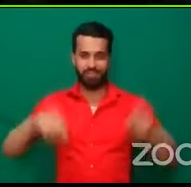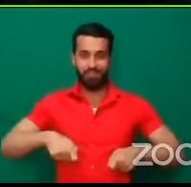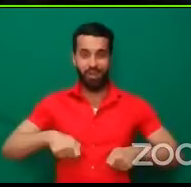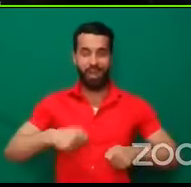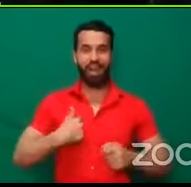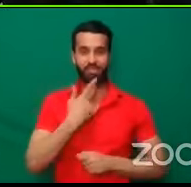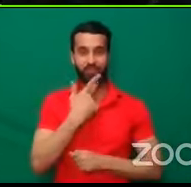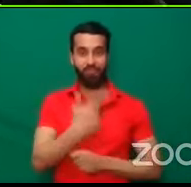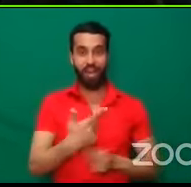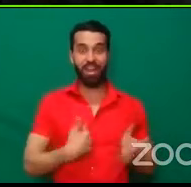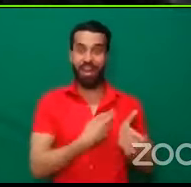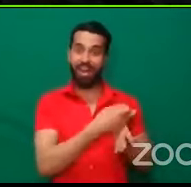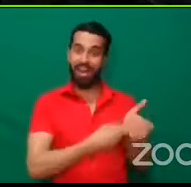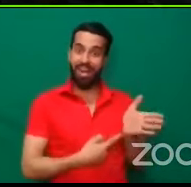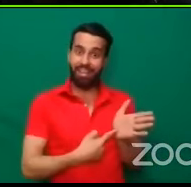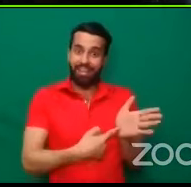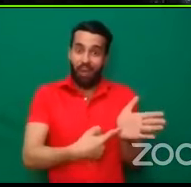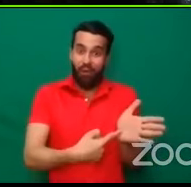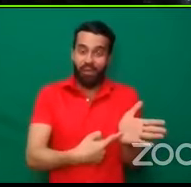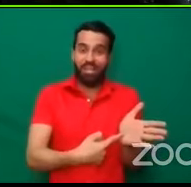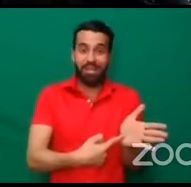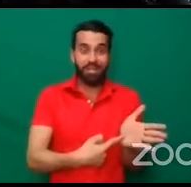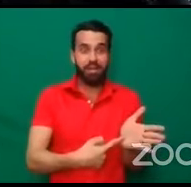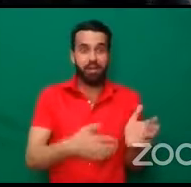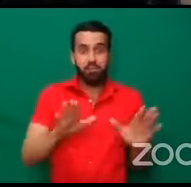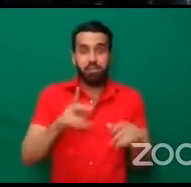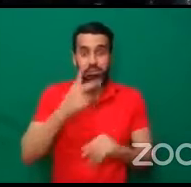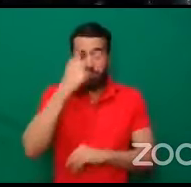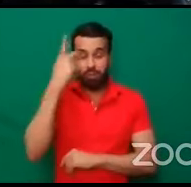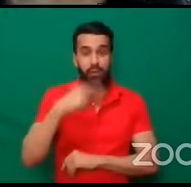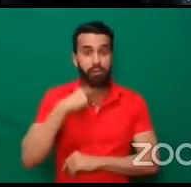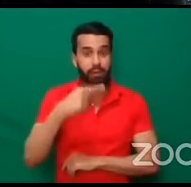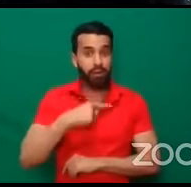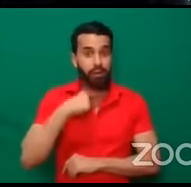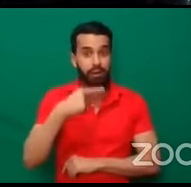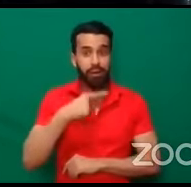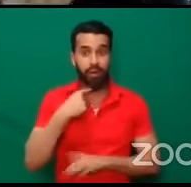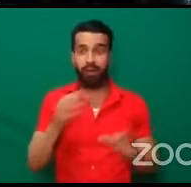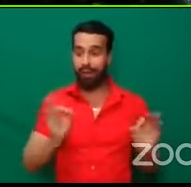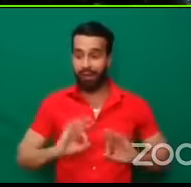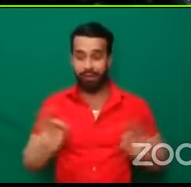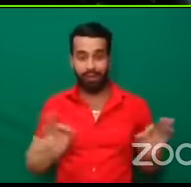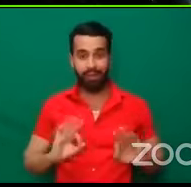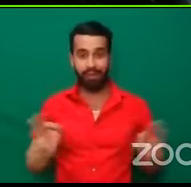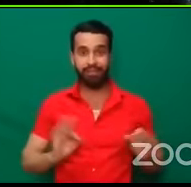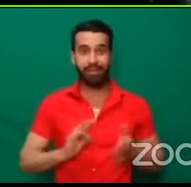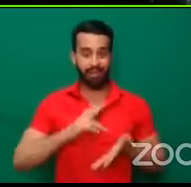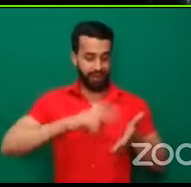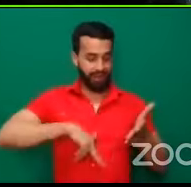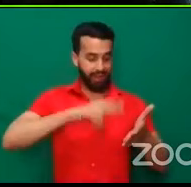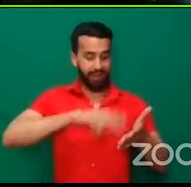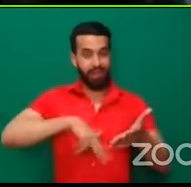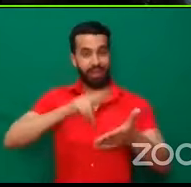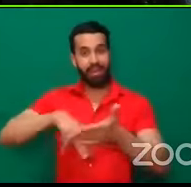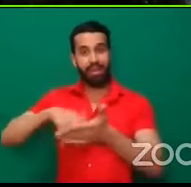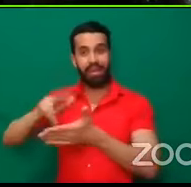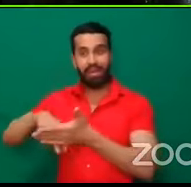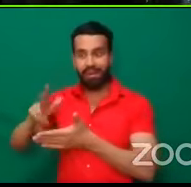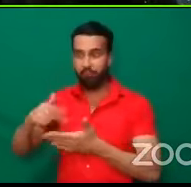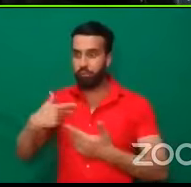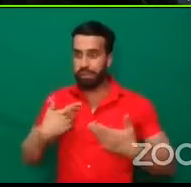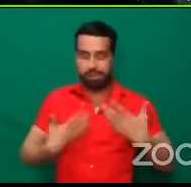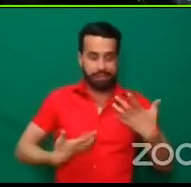na hora, só que os caras não conseguem, eles leem aquilo e tem uma convulsão,